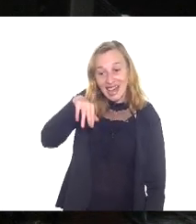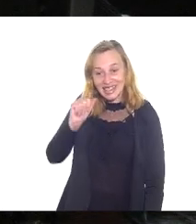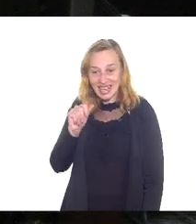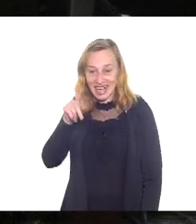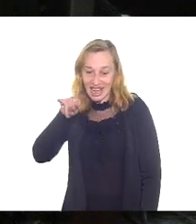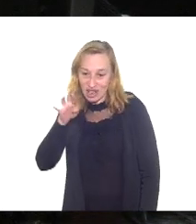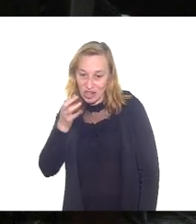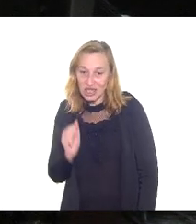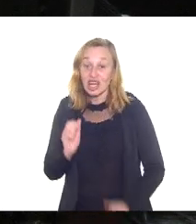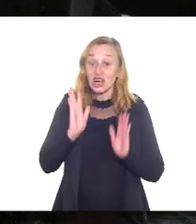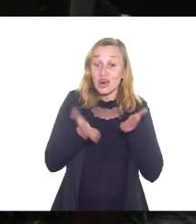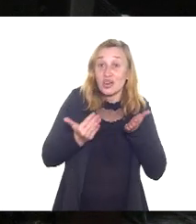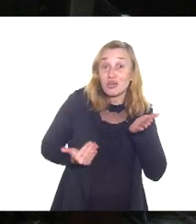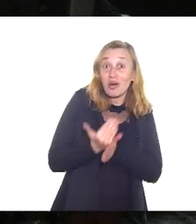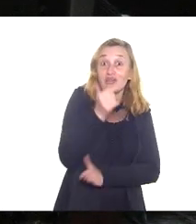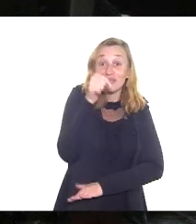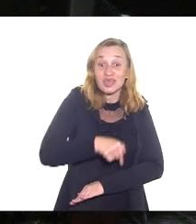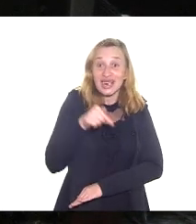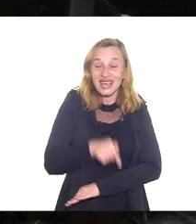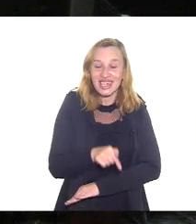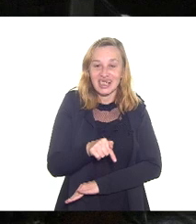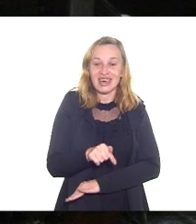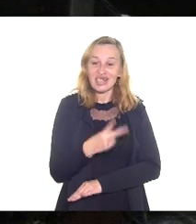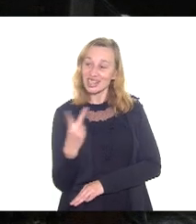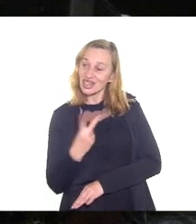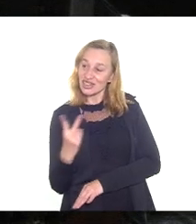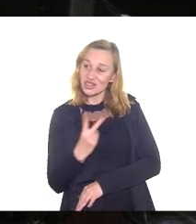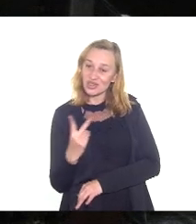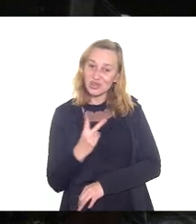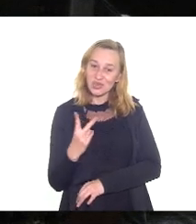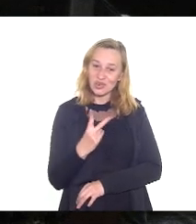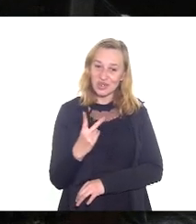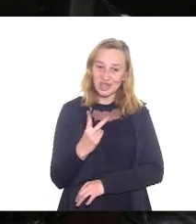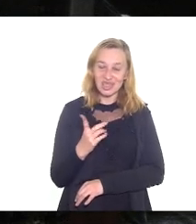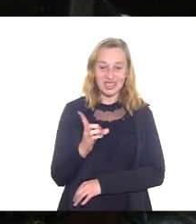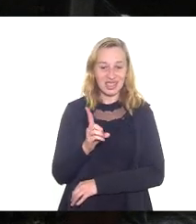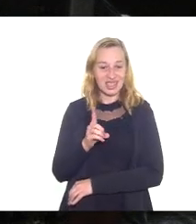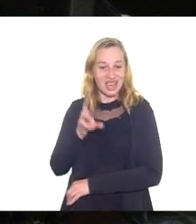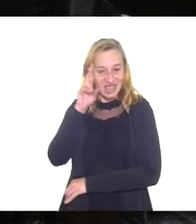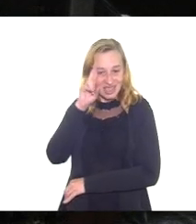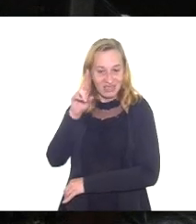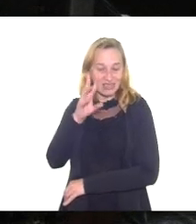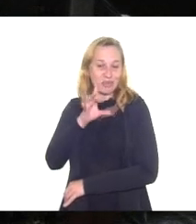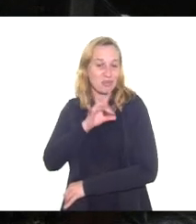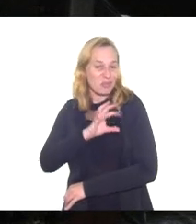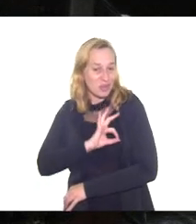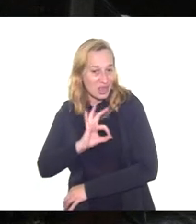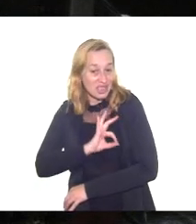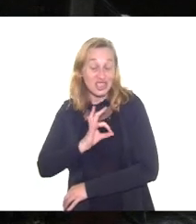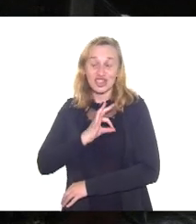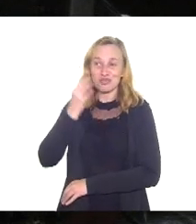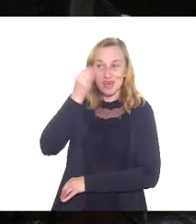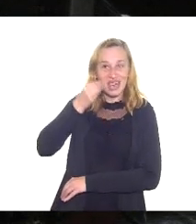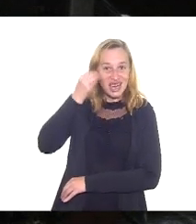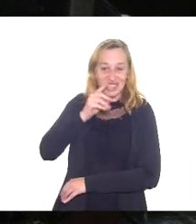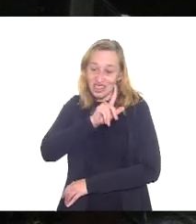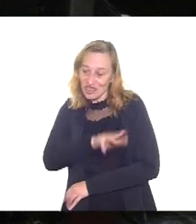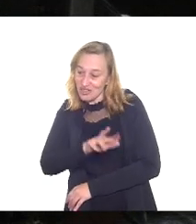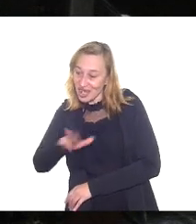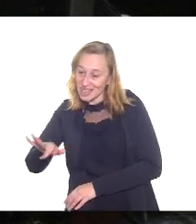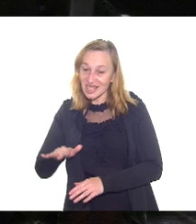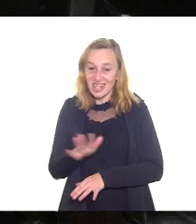hoje aprovamos aqui para essas duas autoridades policiais, com experiência nas mais diversas